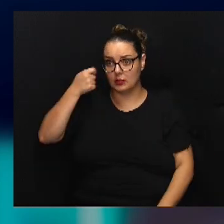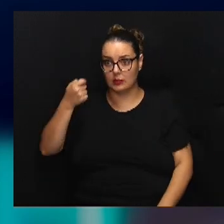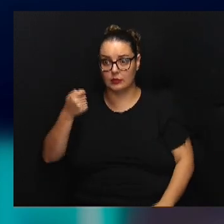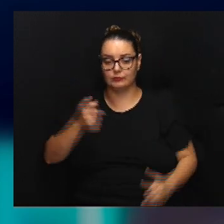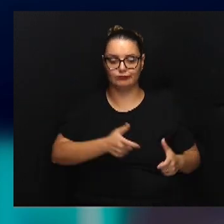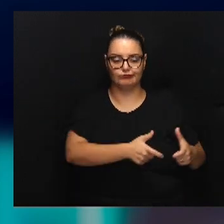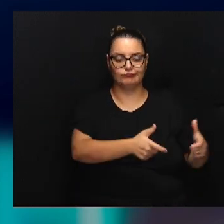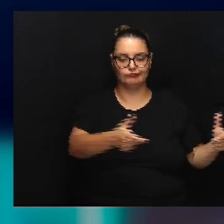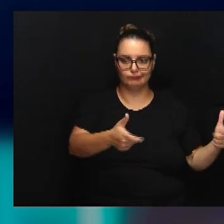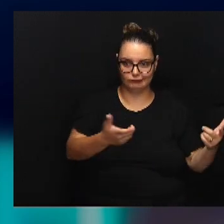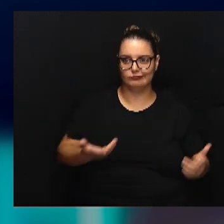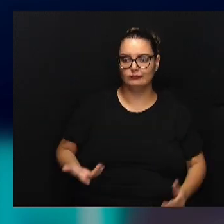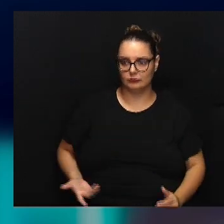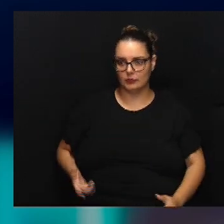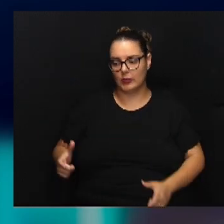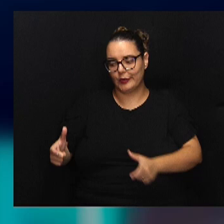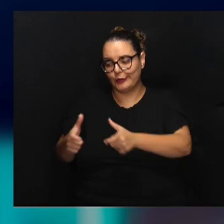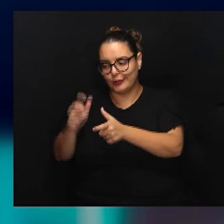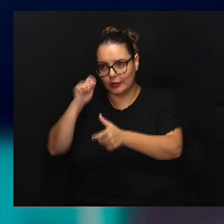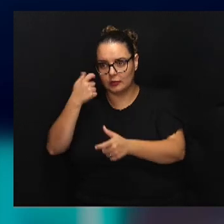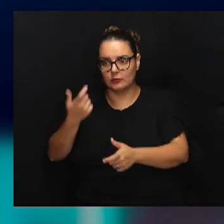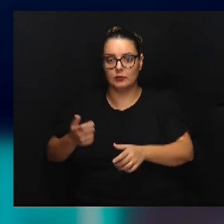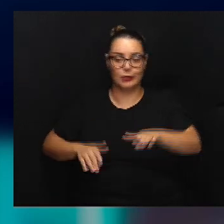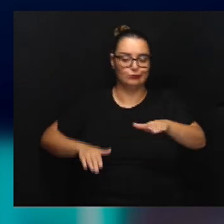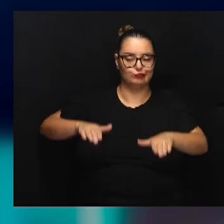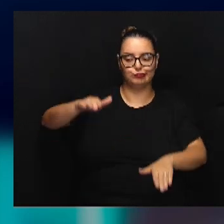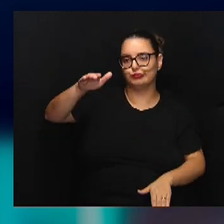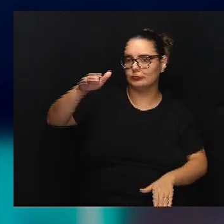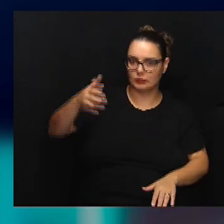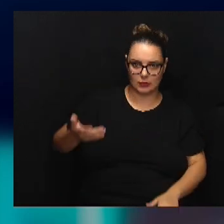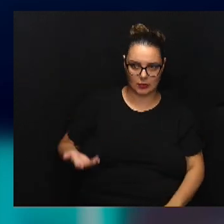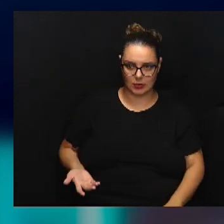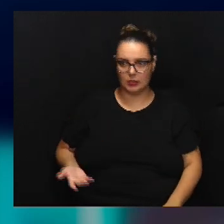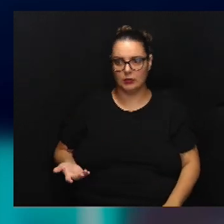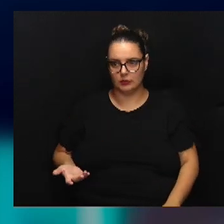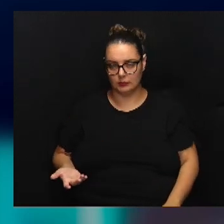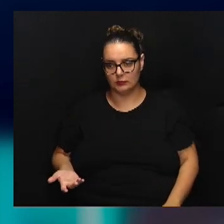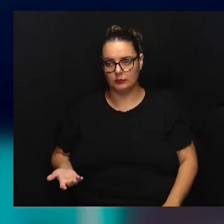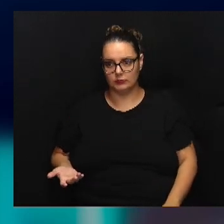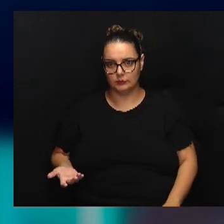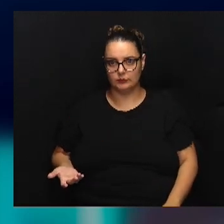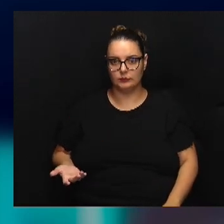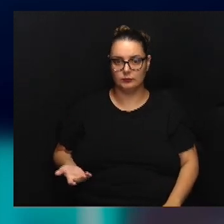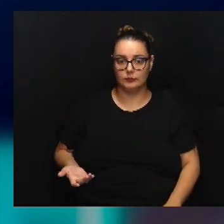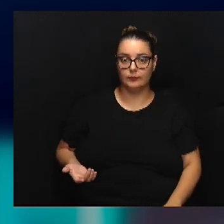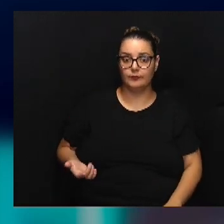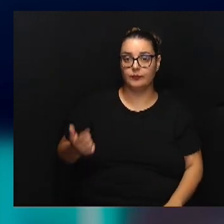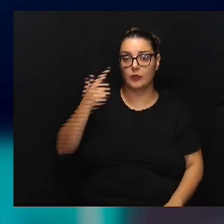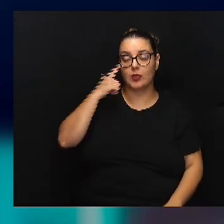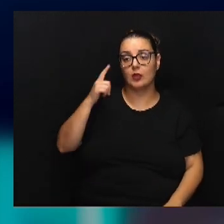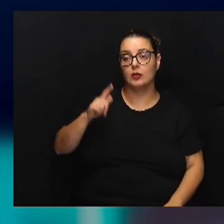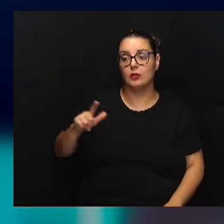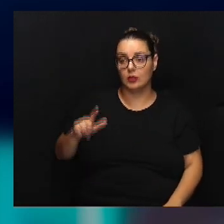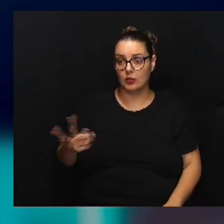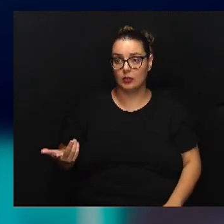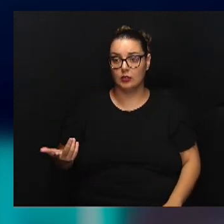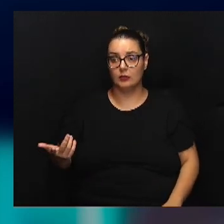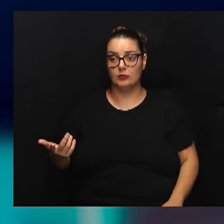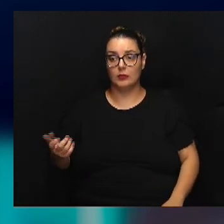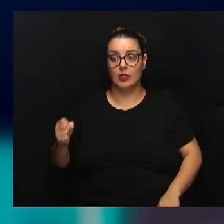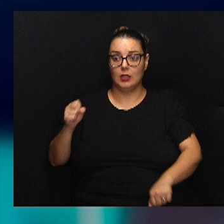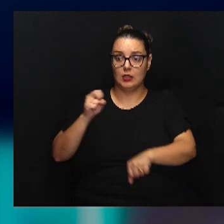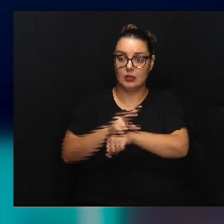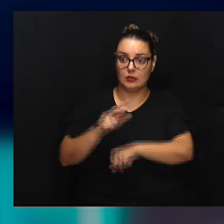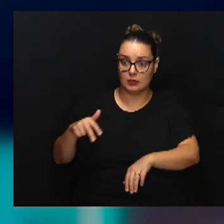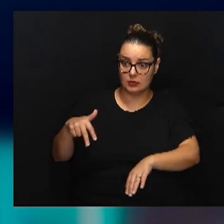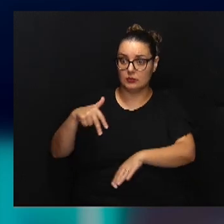com uma disparidade enorme, né? E, obviamente, a ocupação das vagas, inclusive